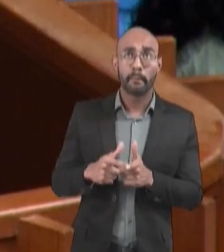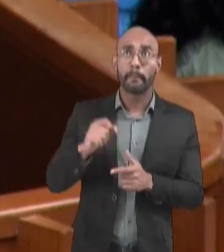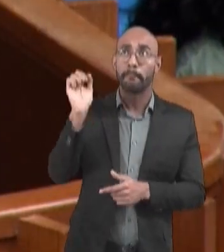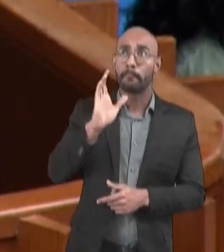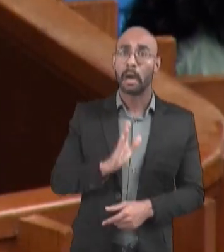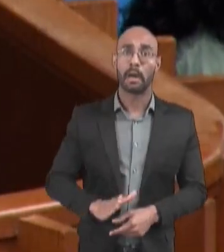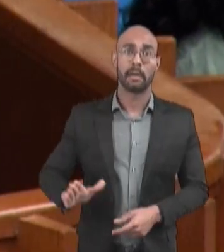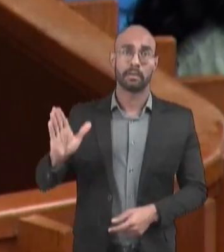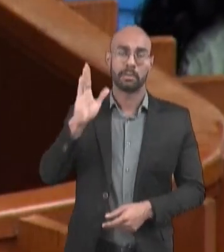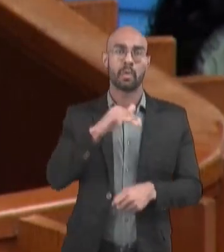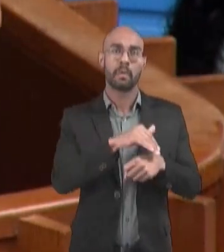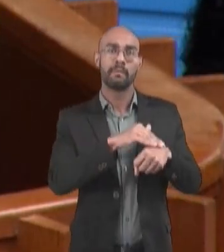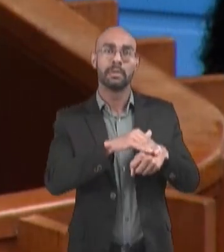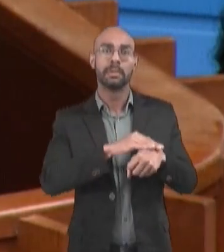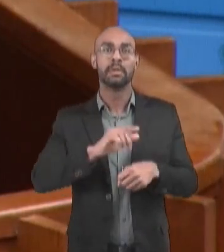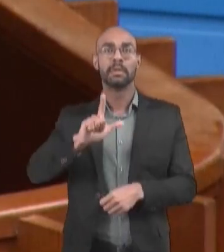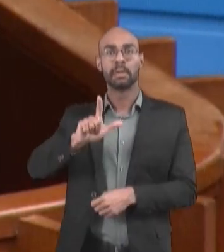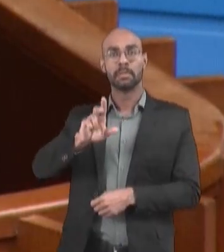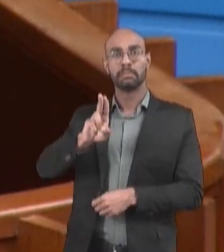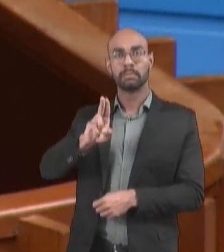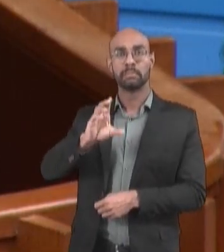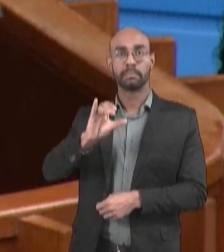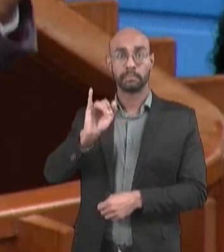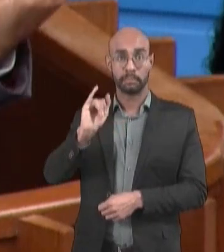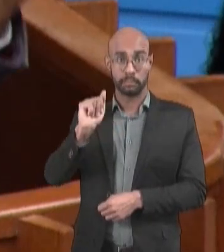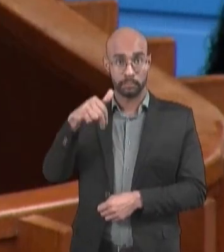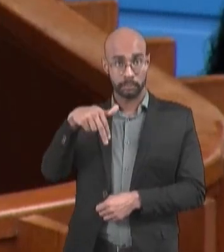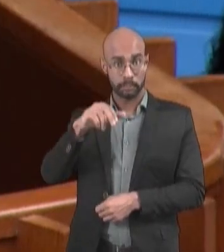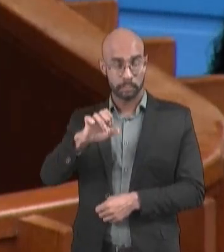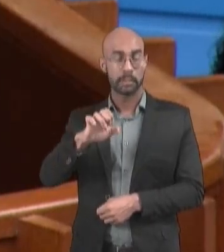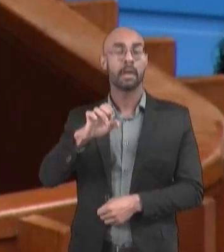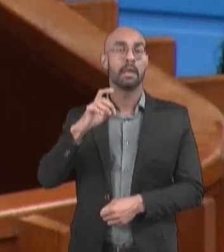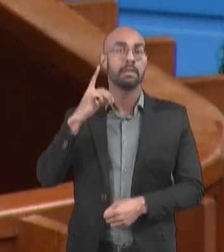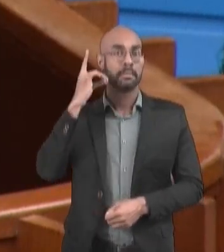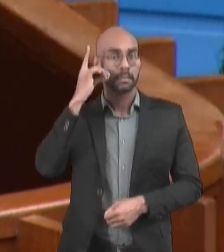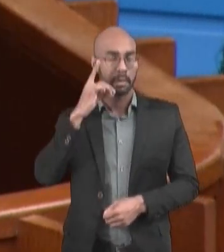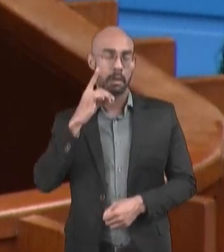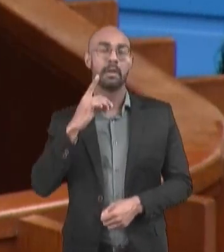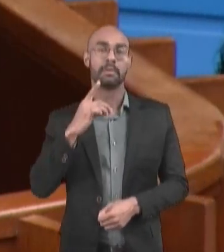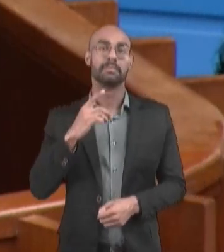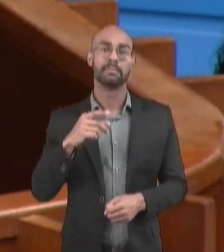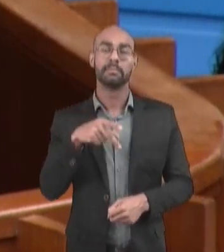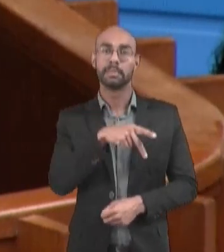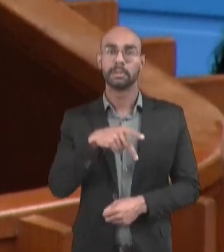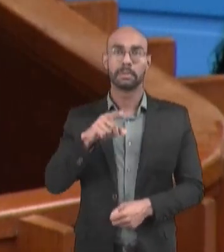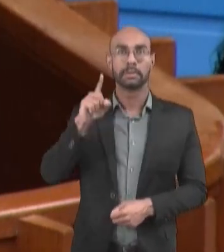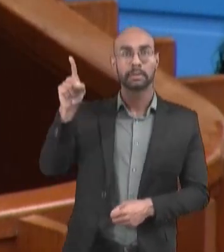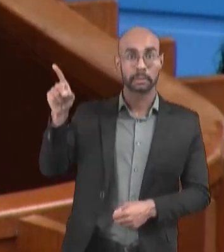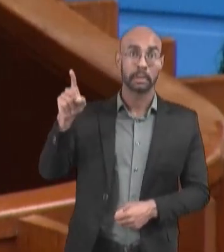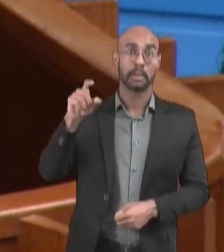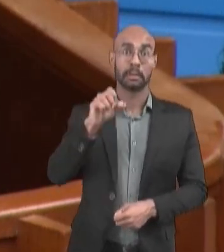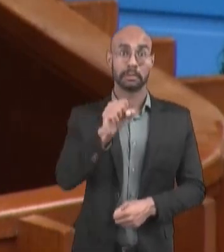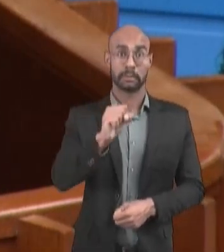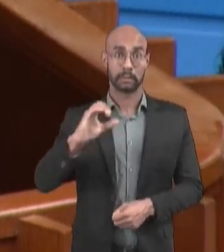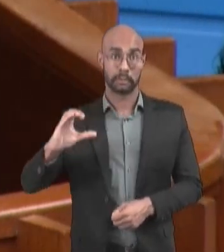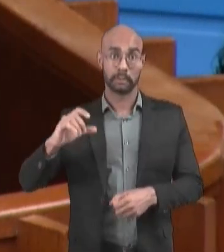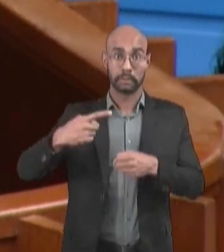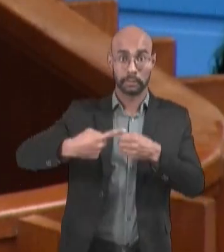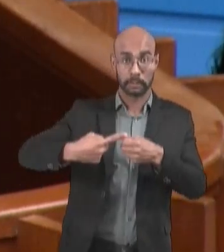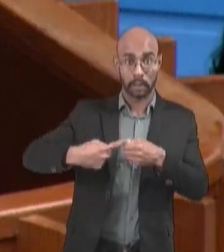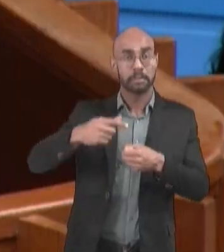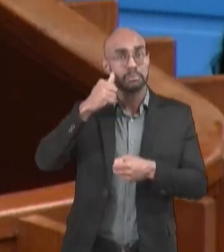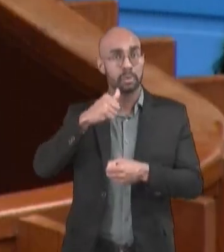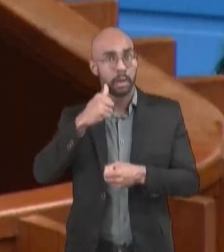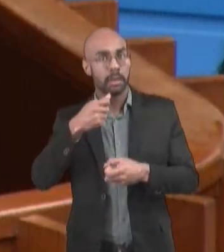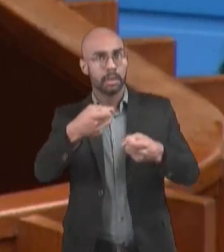Brasil inteiro. Conversando com a Luciane, deputada, presidente da Comissão de Educação de Santa Catarina, ela falou também